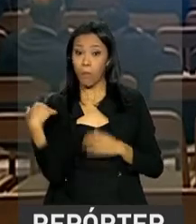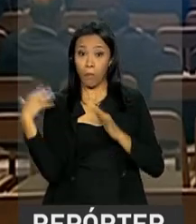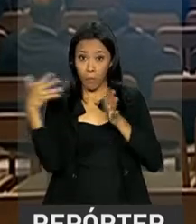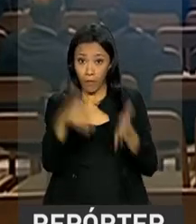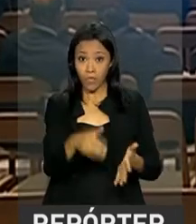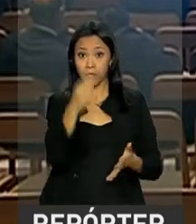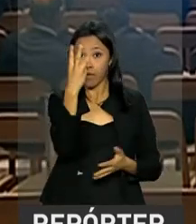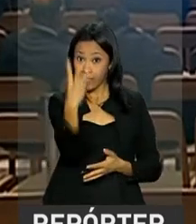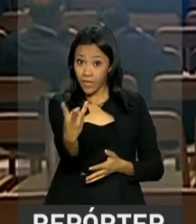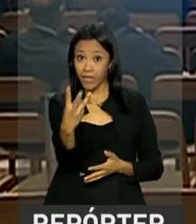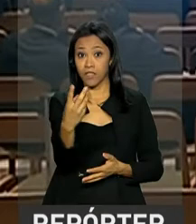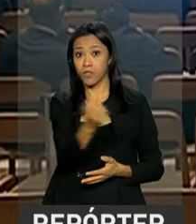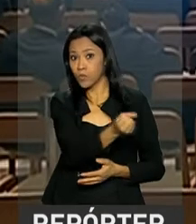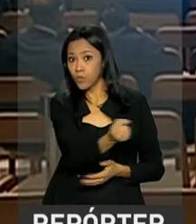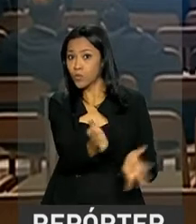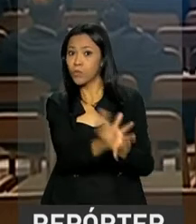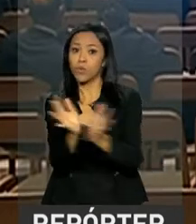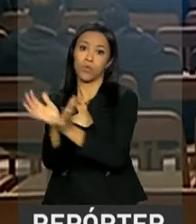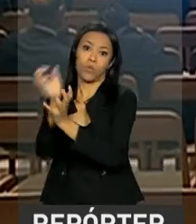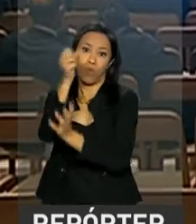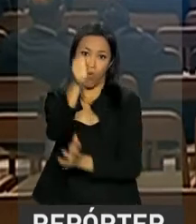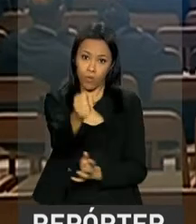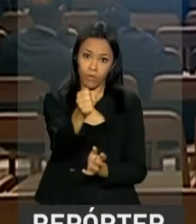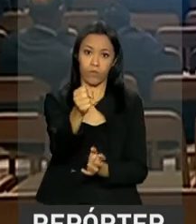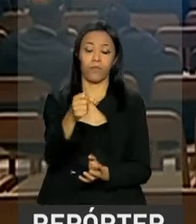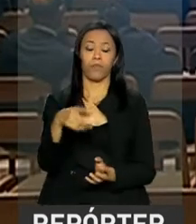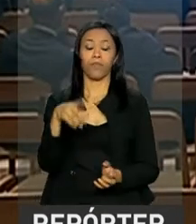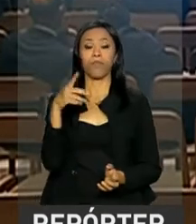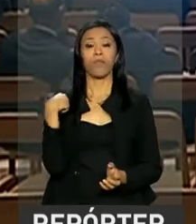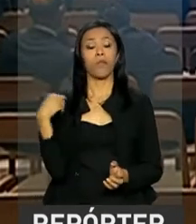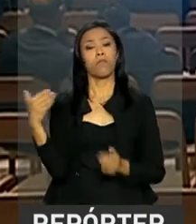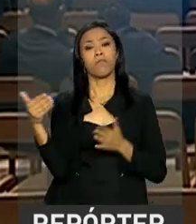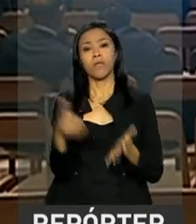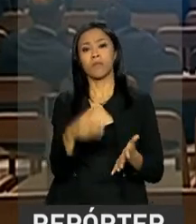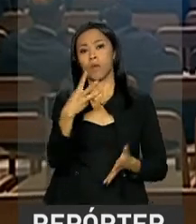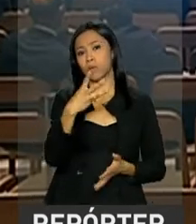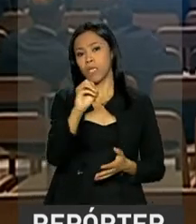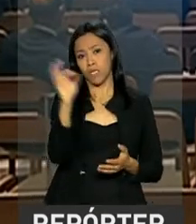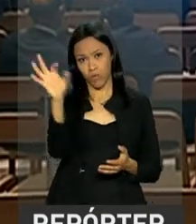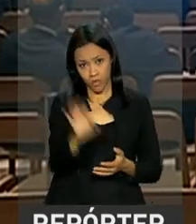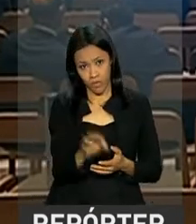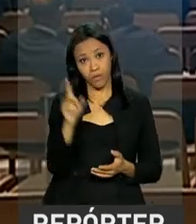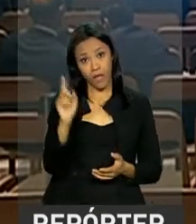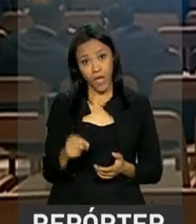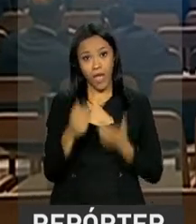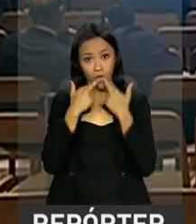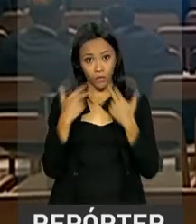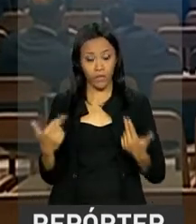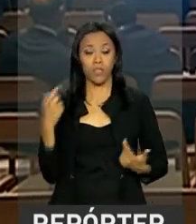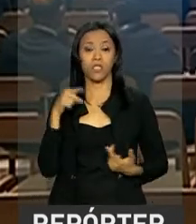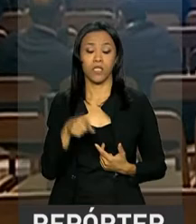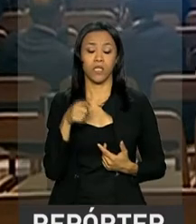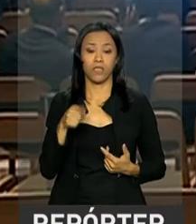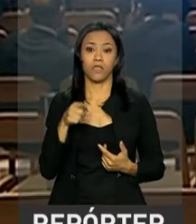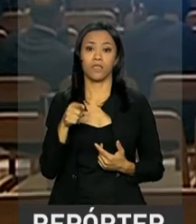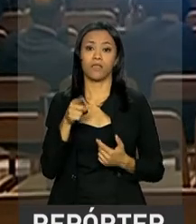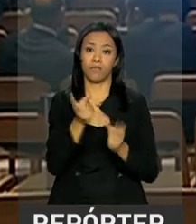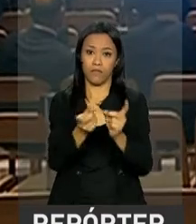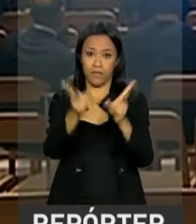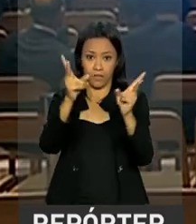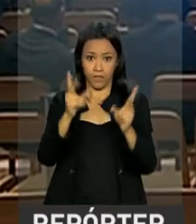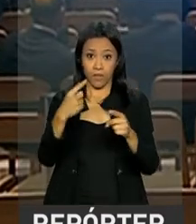como operadora com participação mínima de 30%. Esta é a grande novidade deste leilão, que segundo